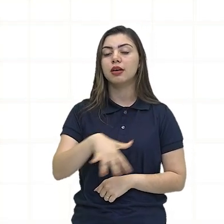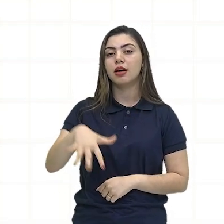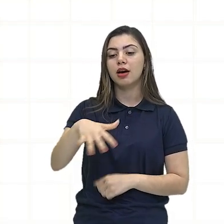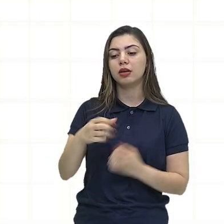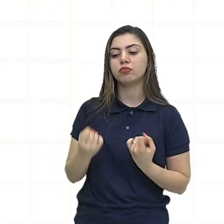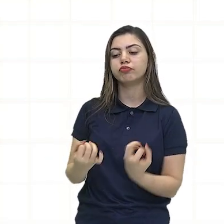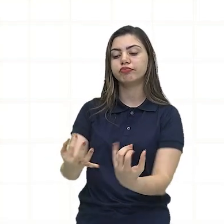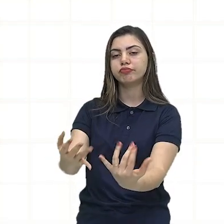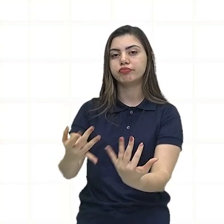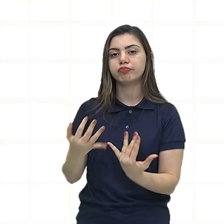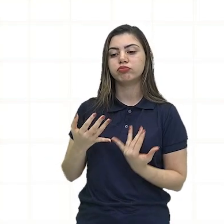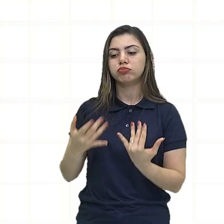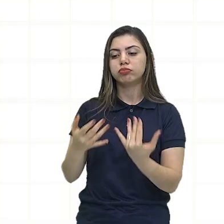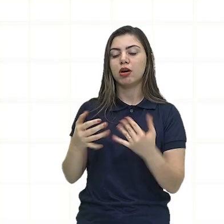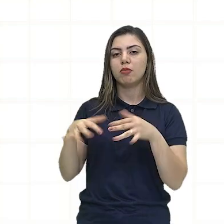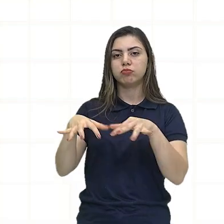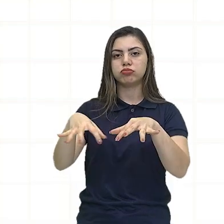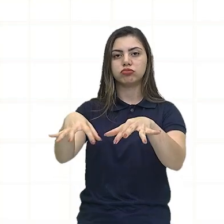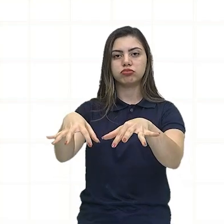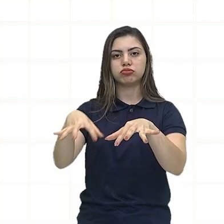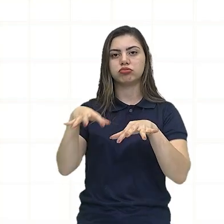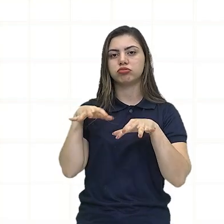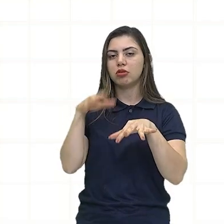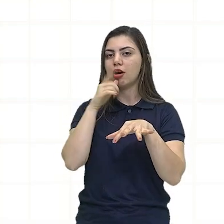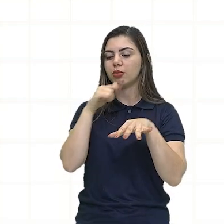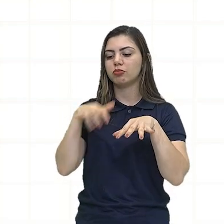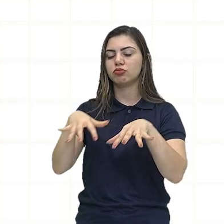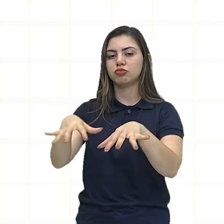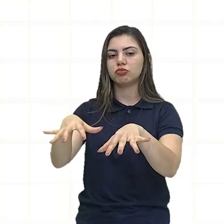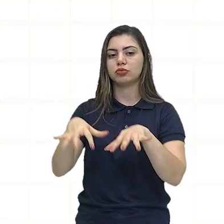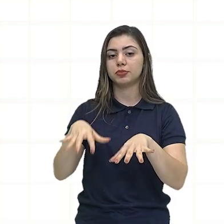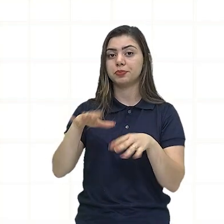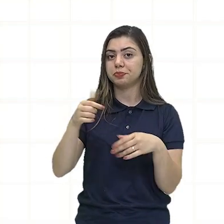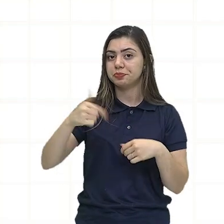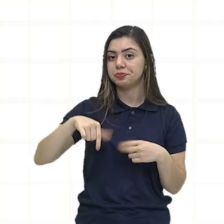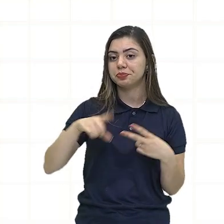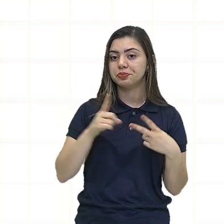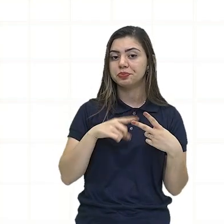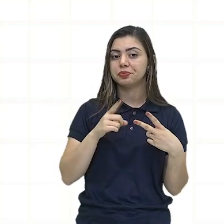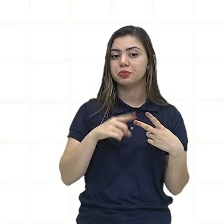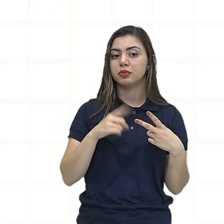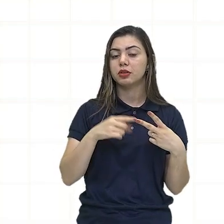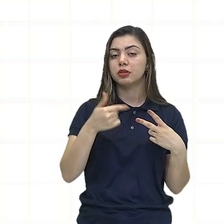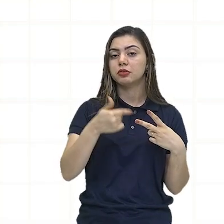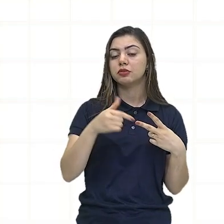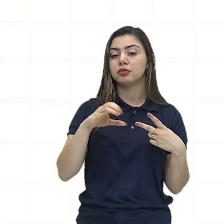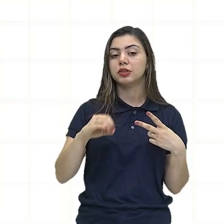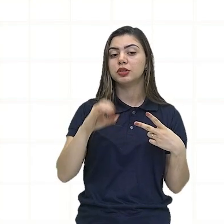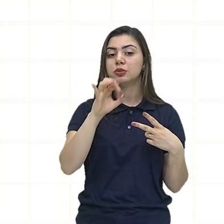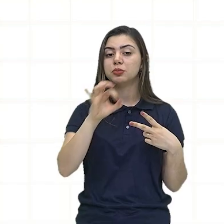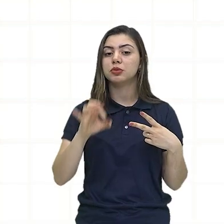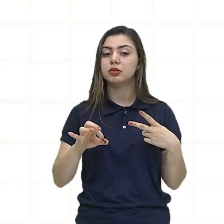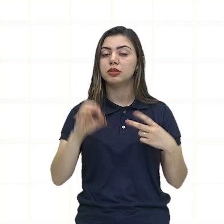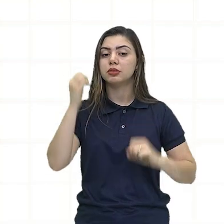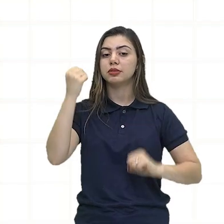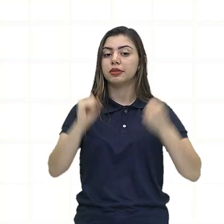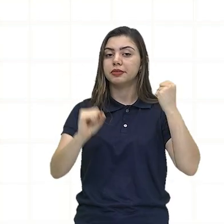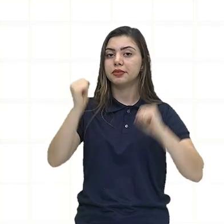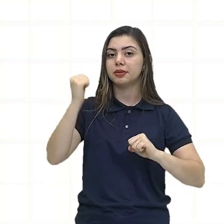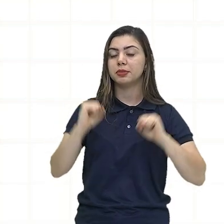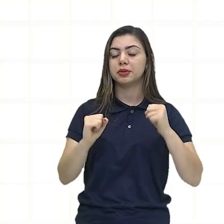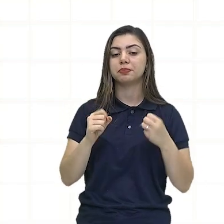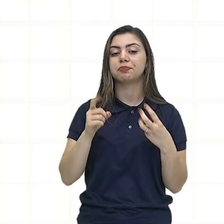setor agropecuário. Na sequência, a indústria e geração de energia com 20% e